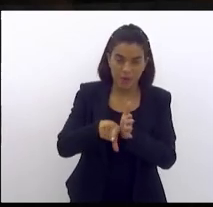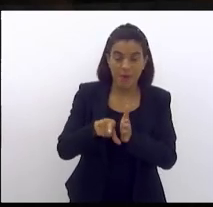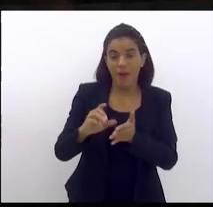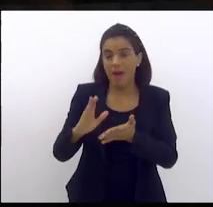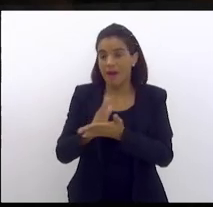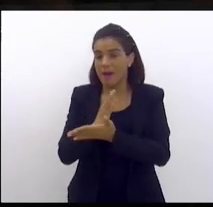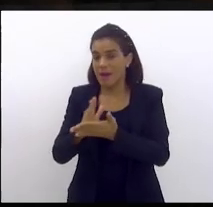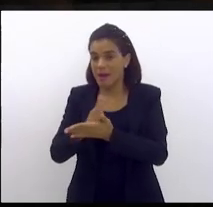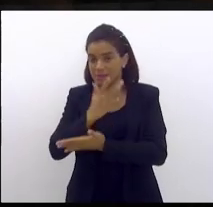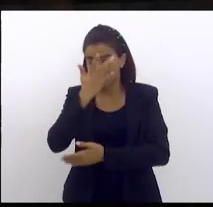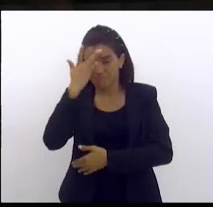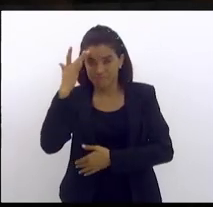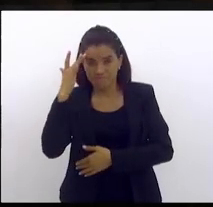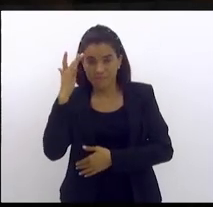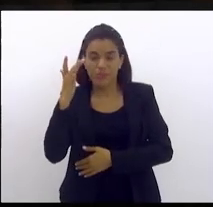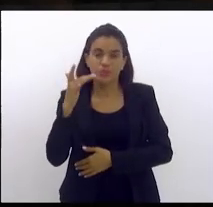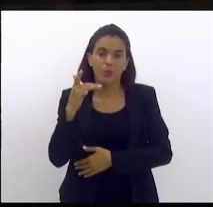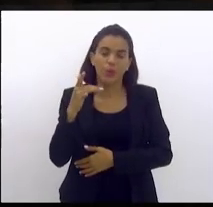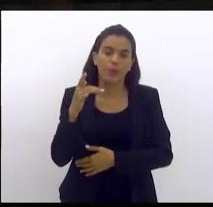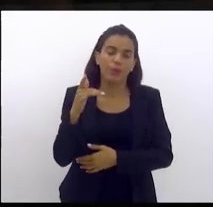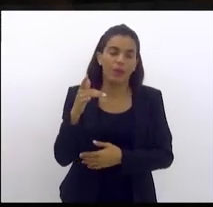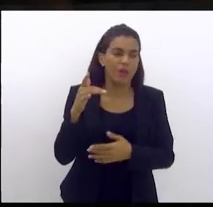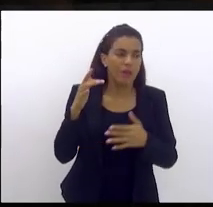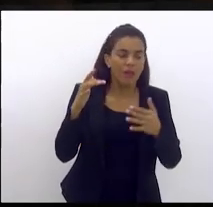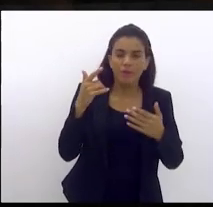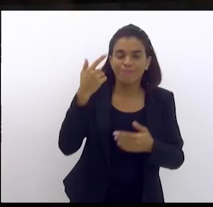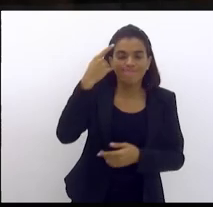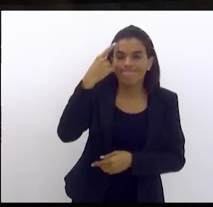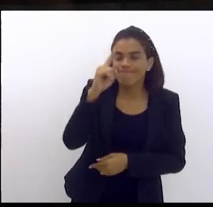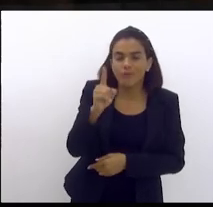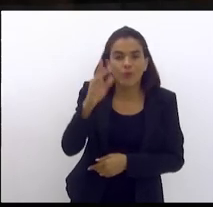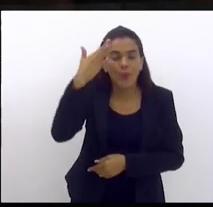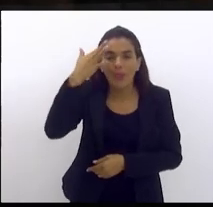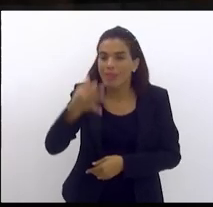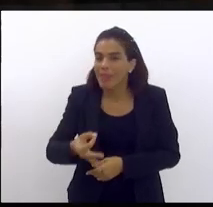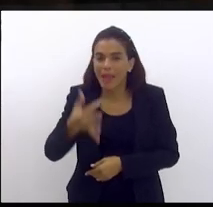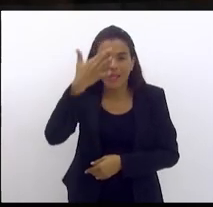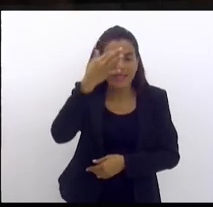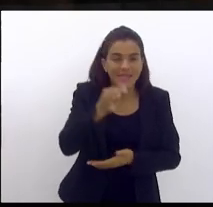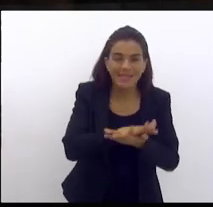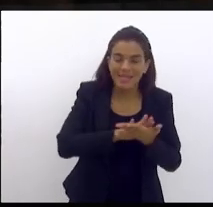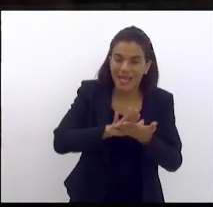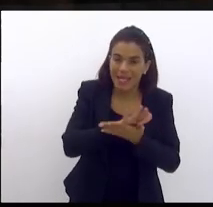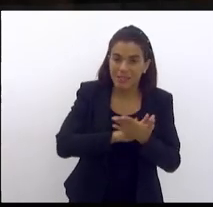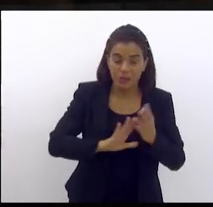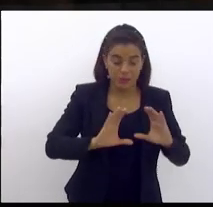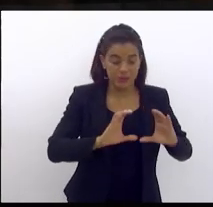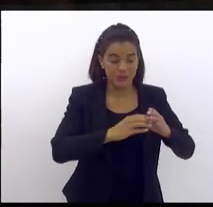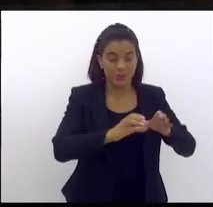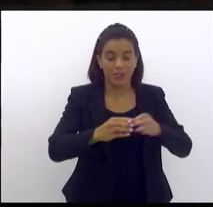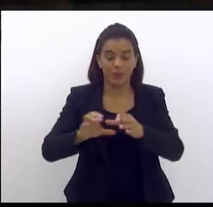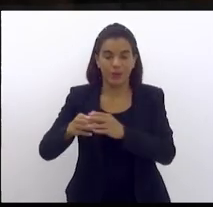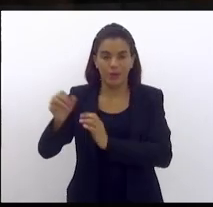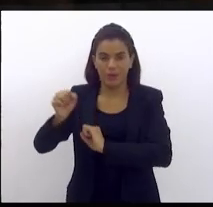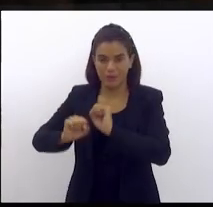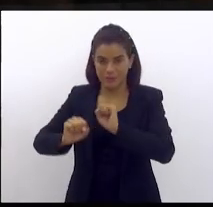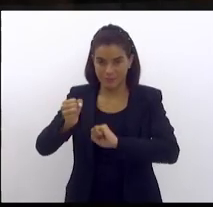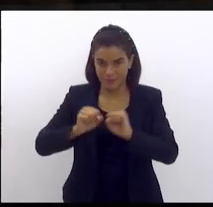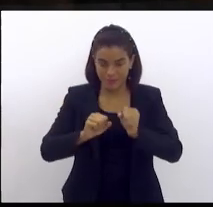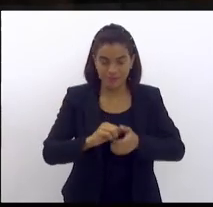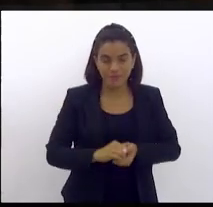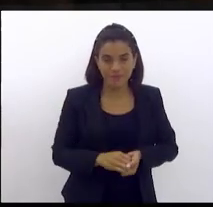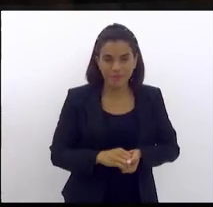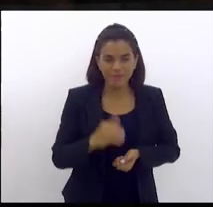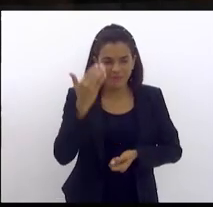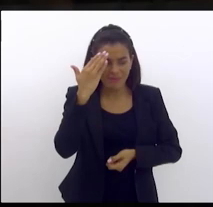pessoas ficam absolutamente perdidas né os setores produtivos até mesmo para entender o